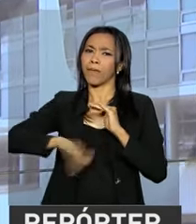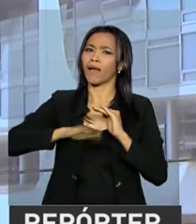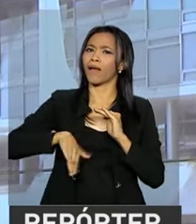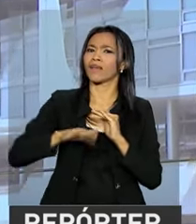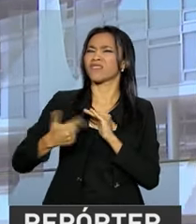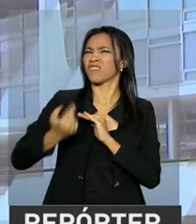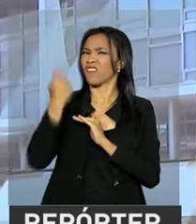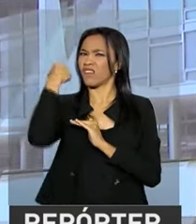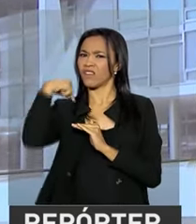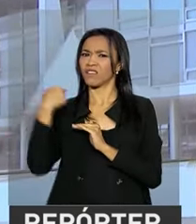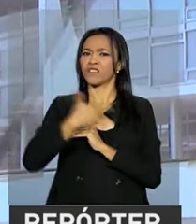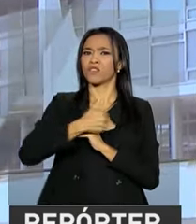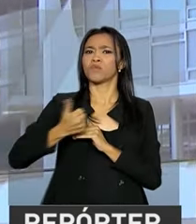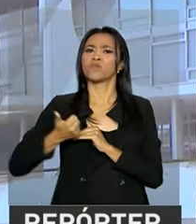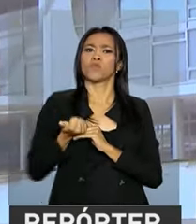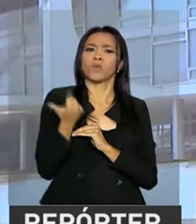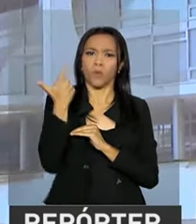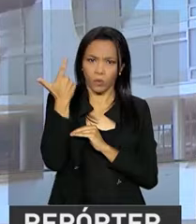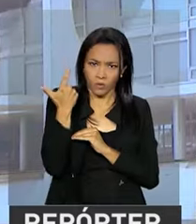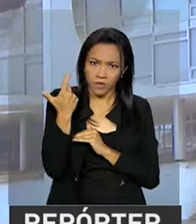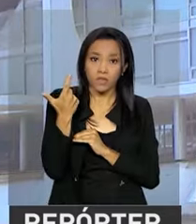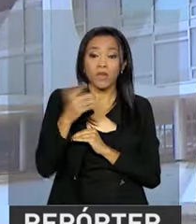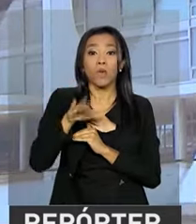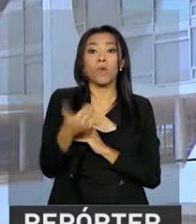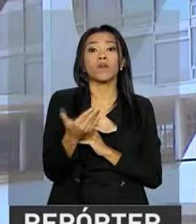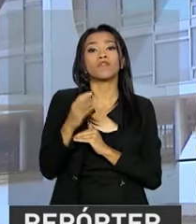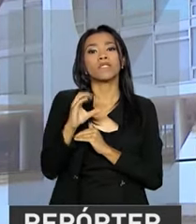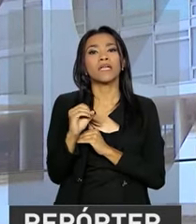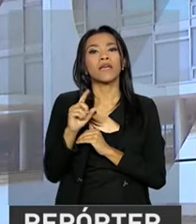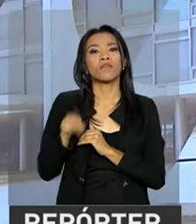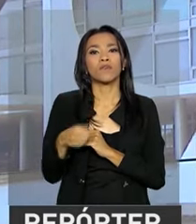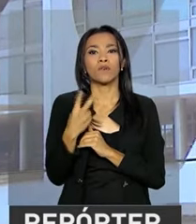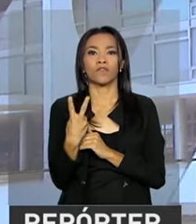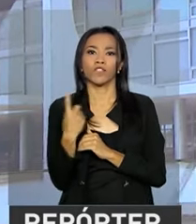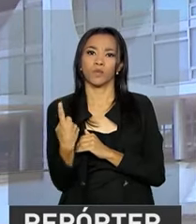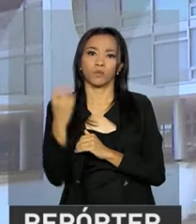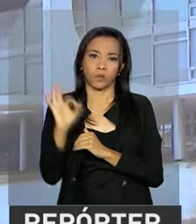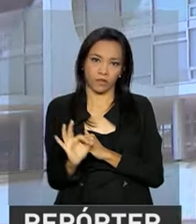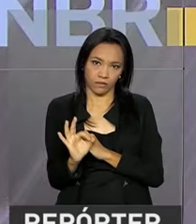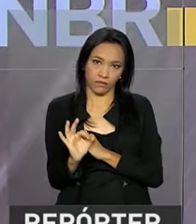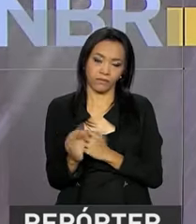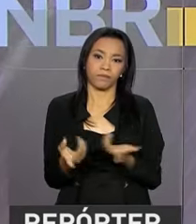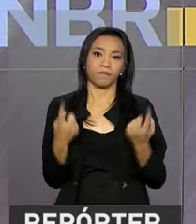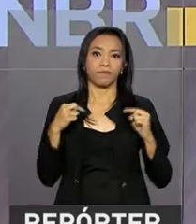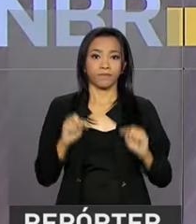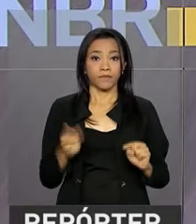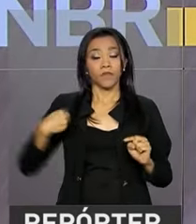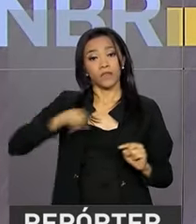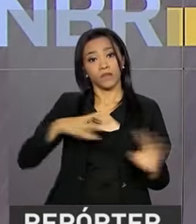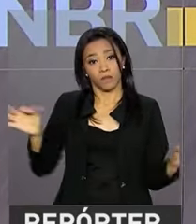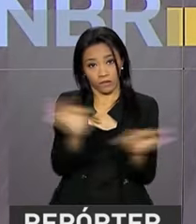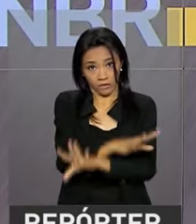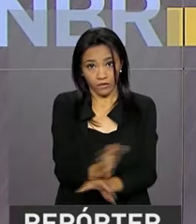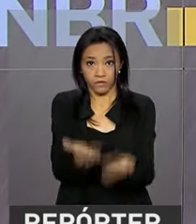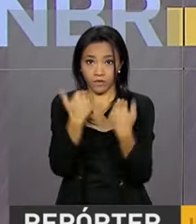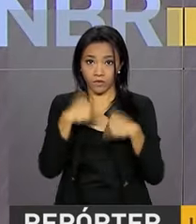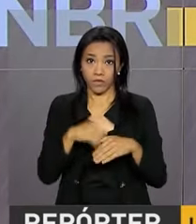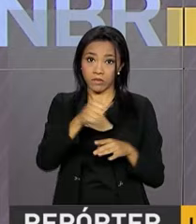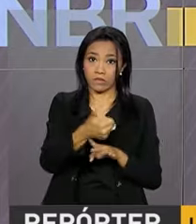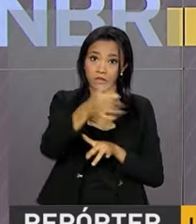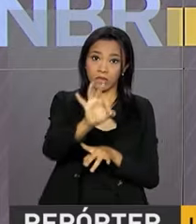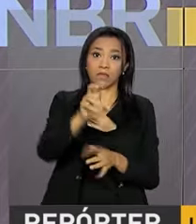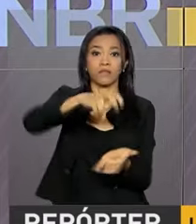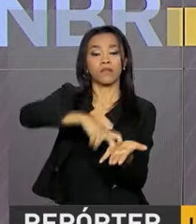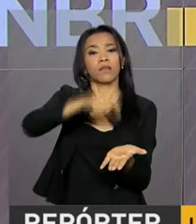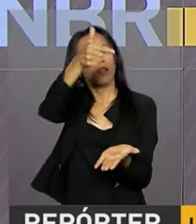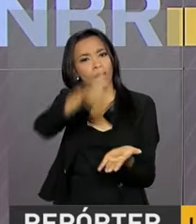desde 2002 11 quando chegou a 0,21 por cento e nós estamos por aqui voltamos às 10 da manhã